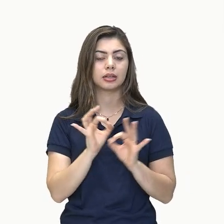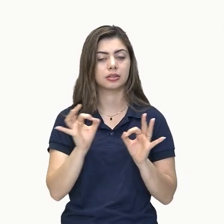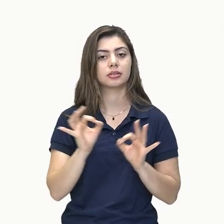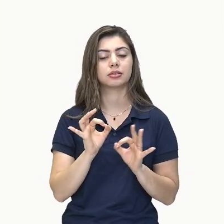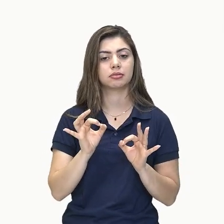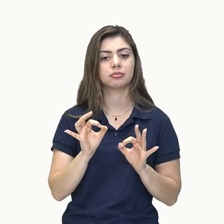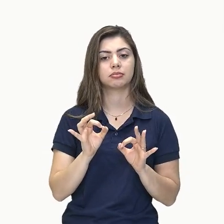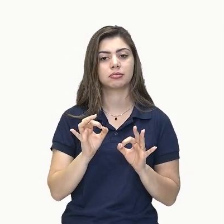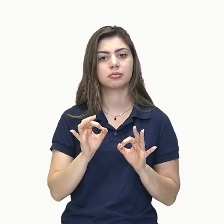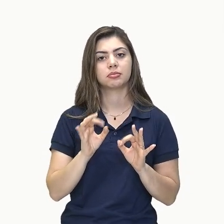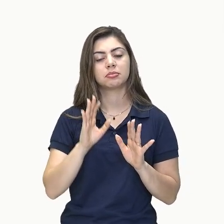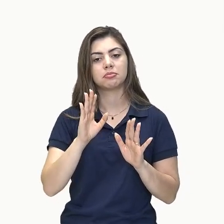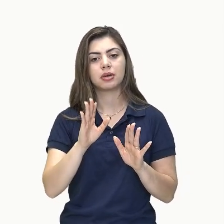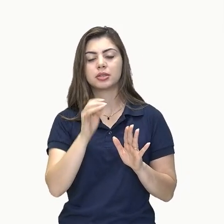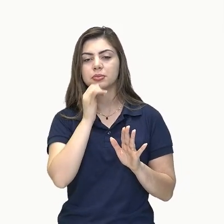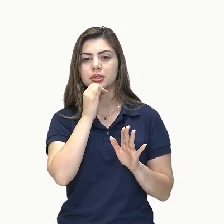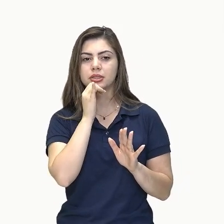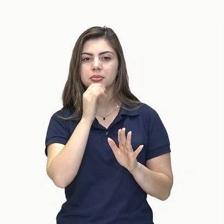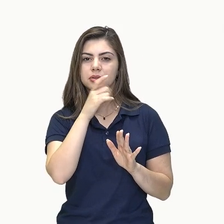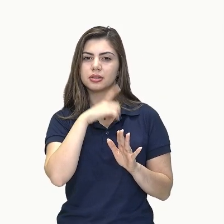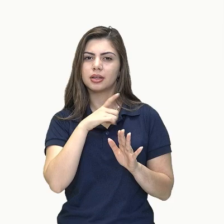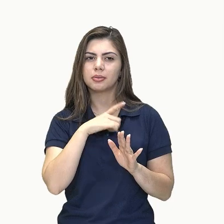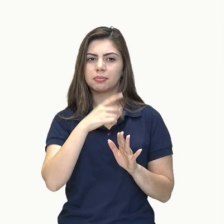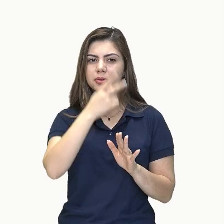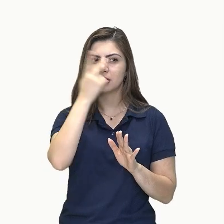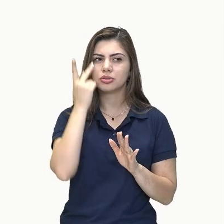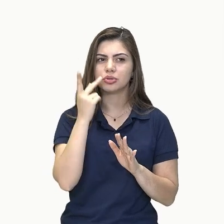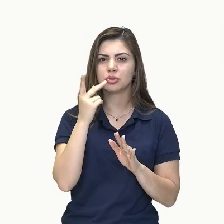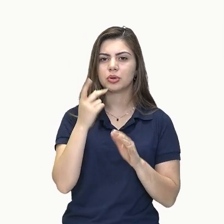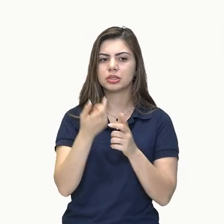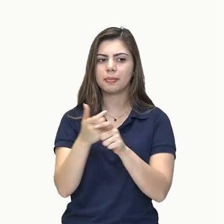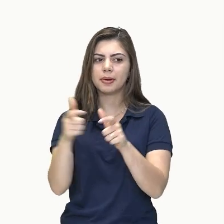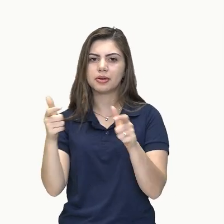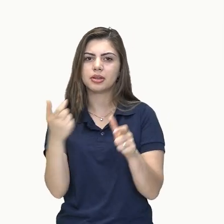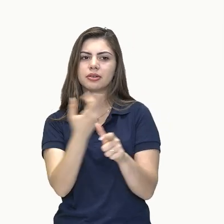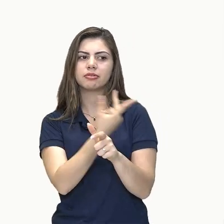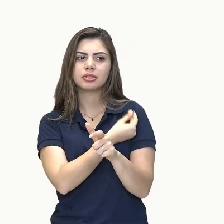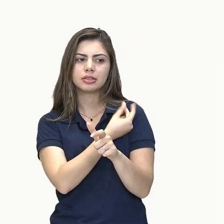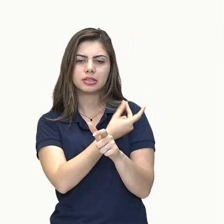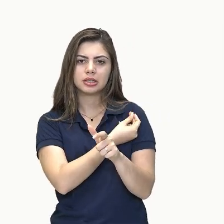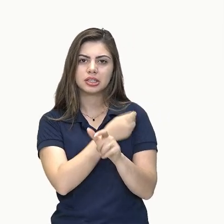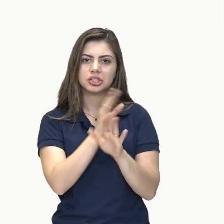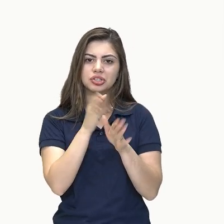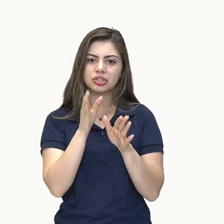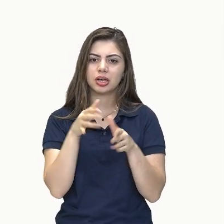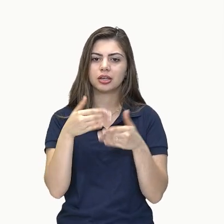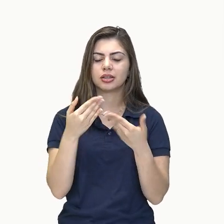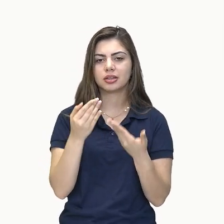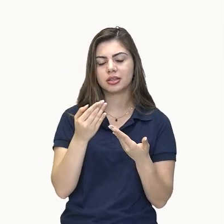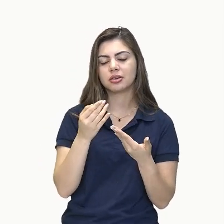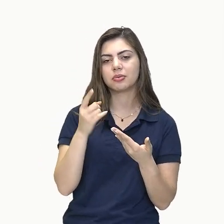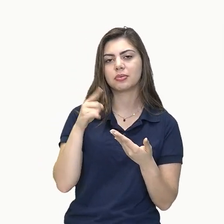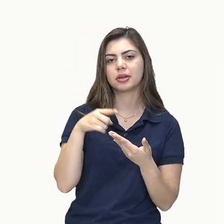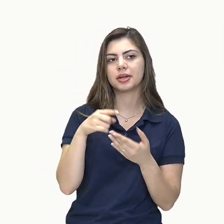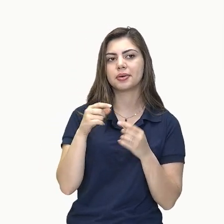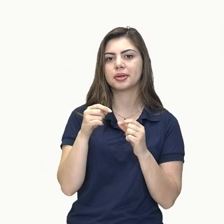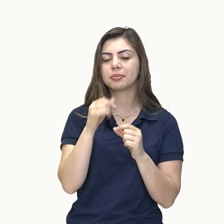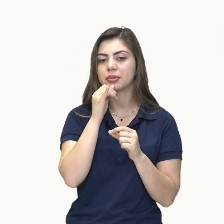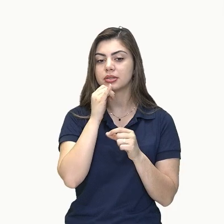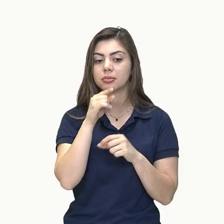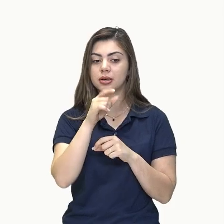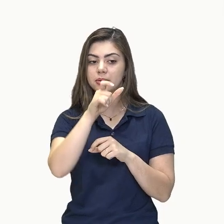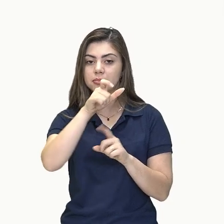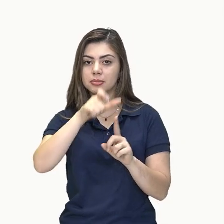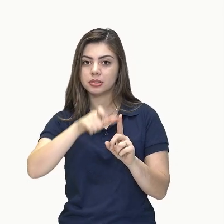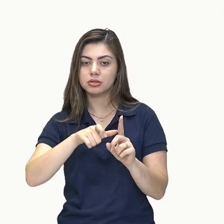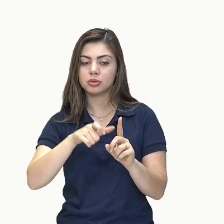imunizadas, elas funcionam como uma barreira, impedindo aí ou dificultando a contaminação dessas pessoas que se apresentam